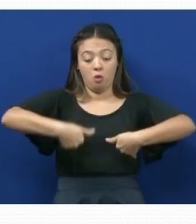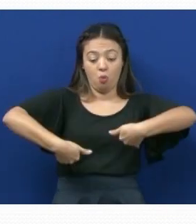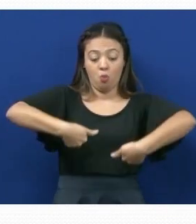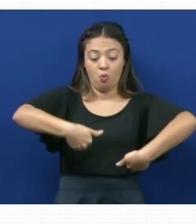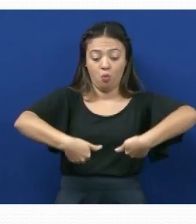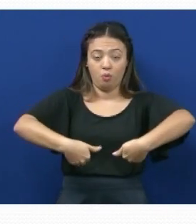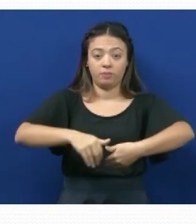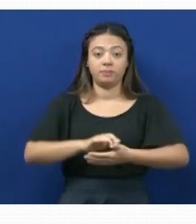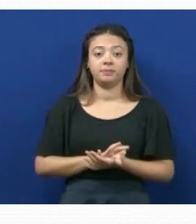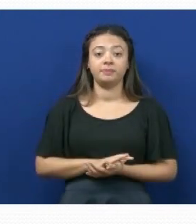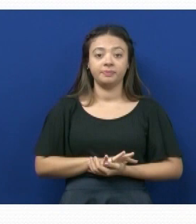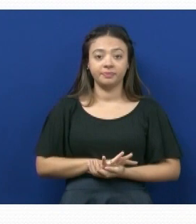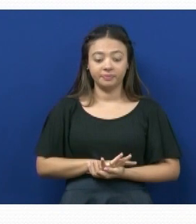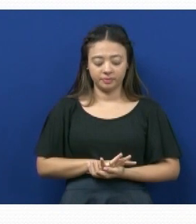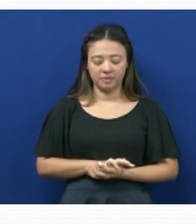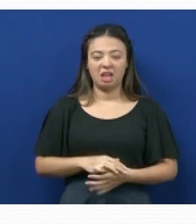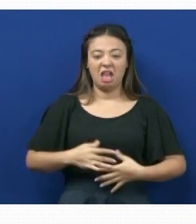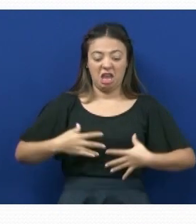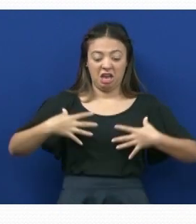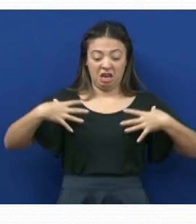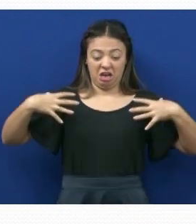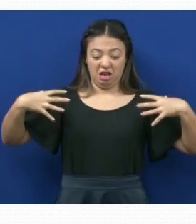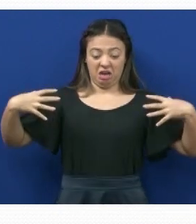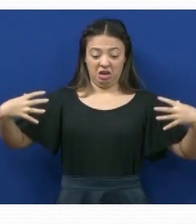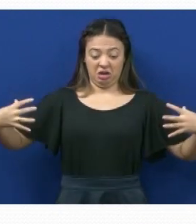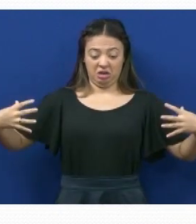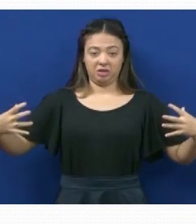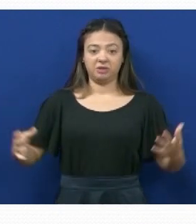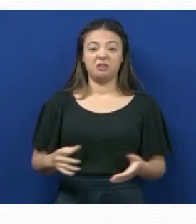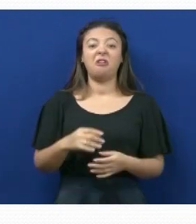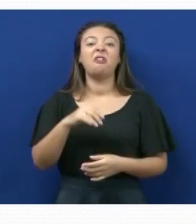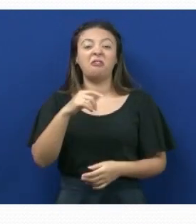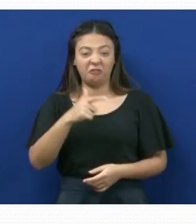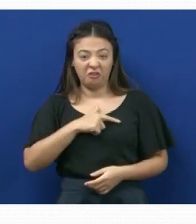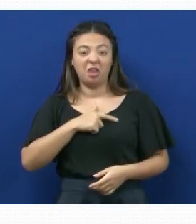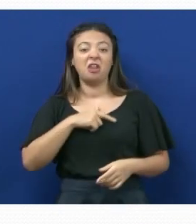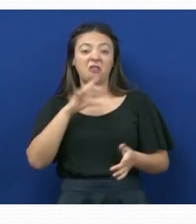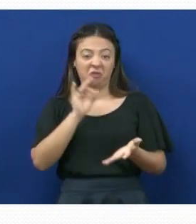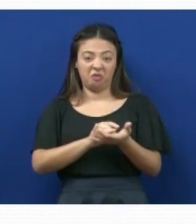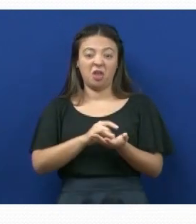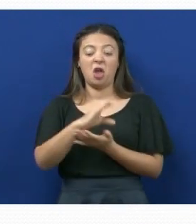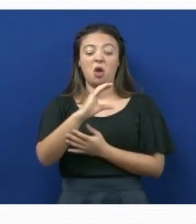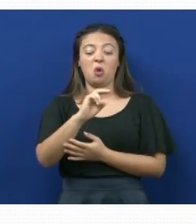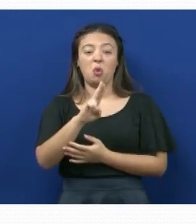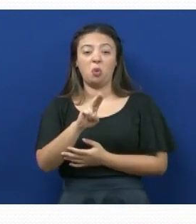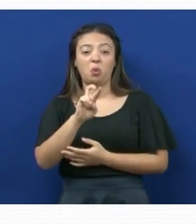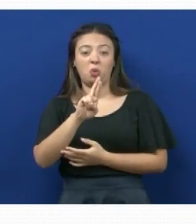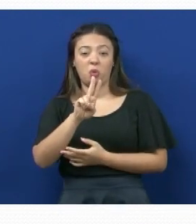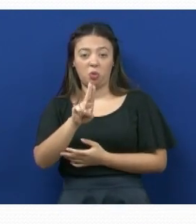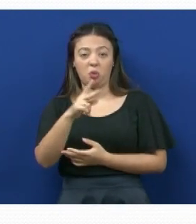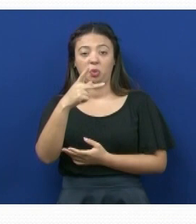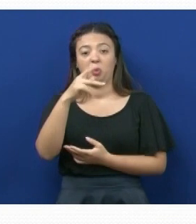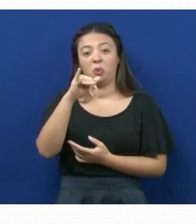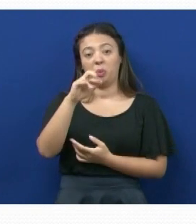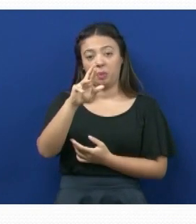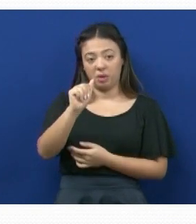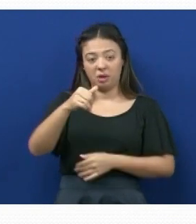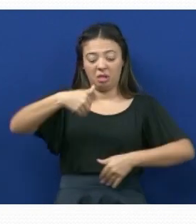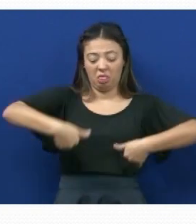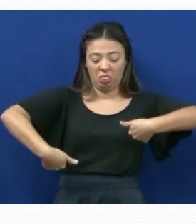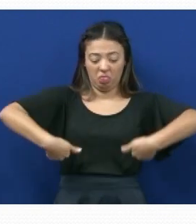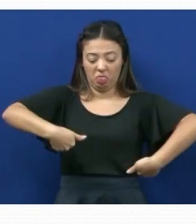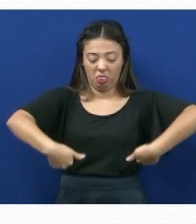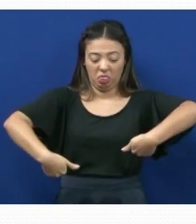só, com um corpo peludo, bicho feio é o curupira. Vixe Maria, é feio demais, tem pé virado